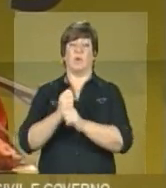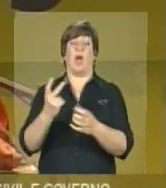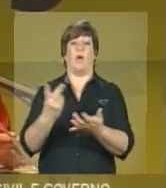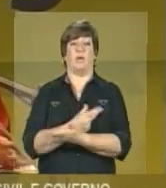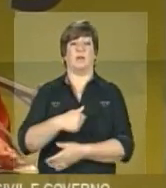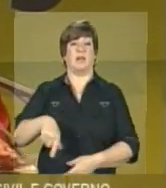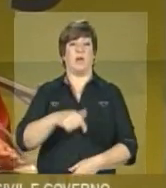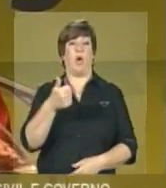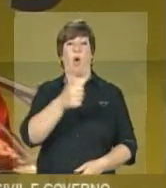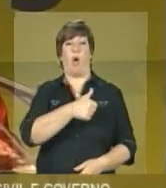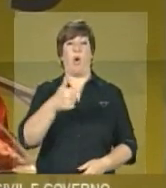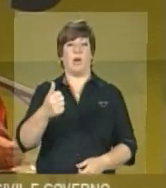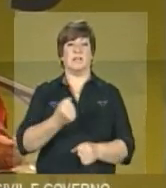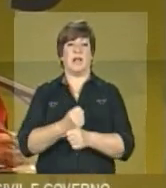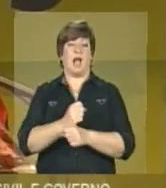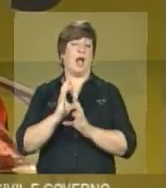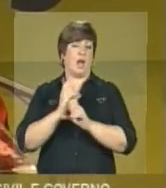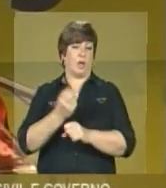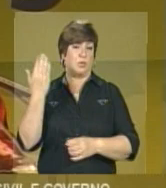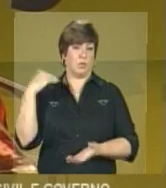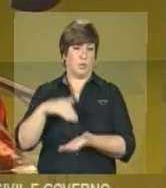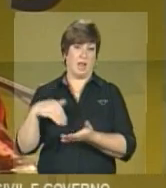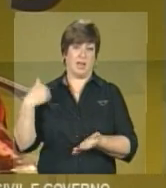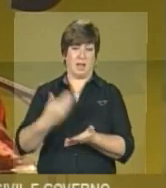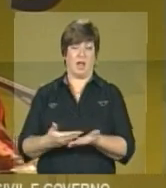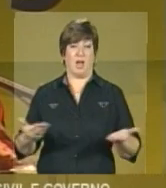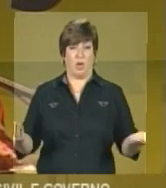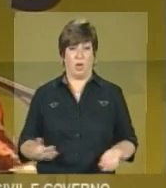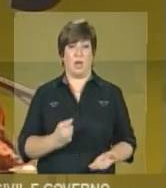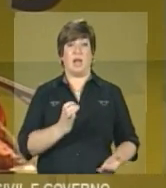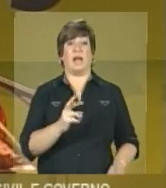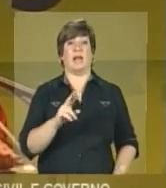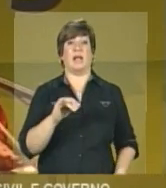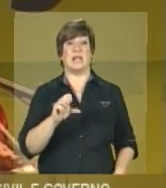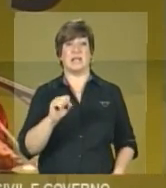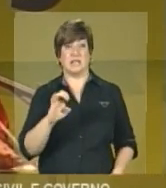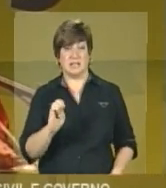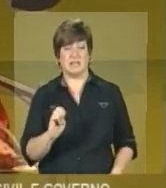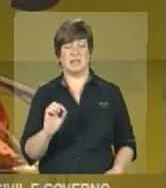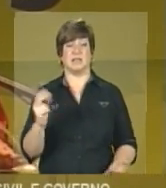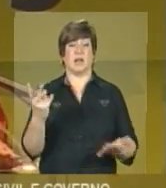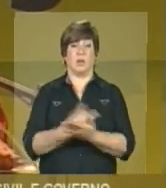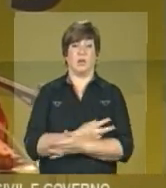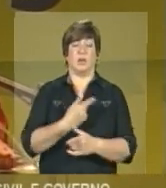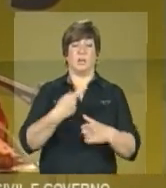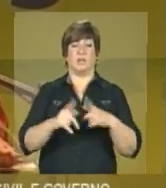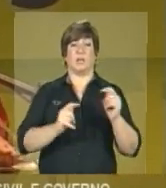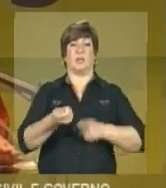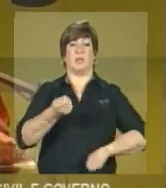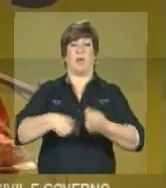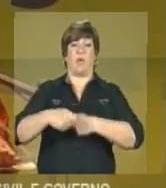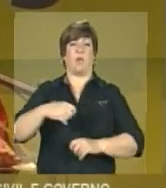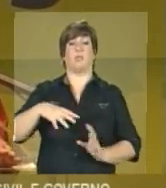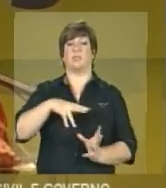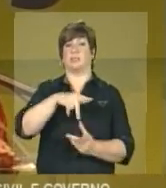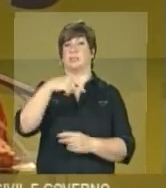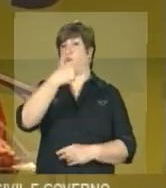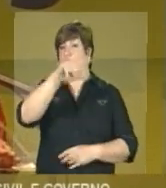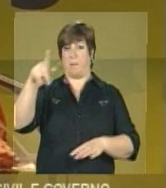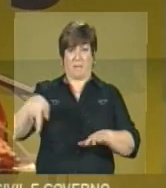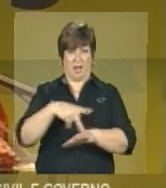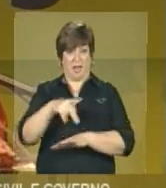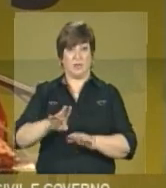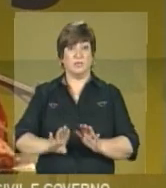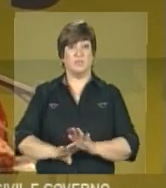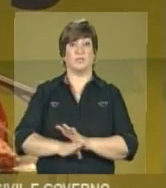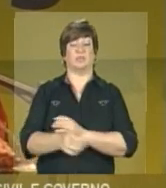últimos 11 anos. A crise, que vinha latente da economia internacional